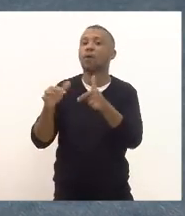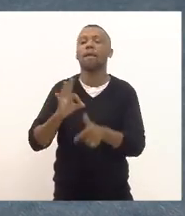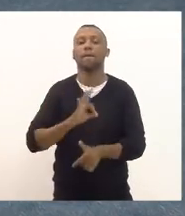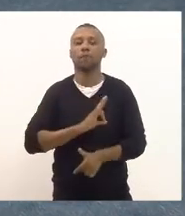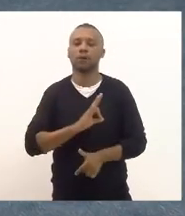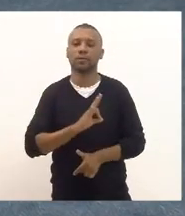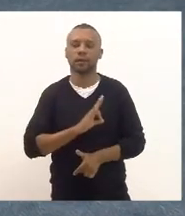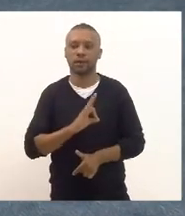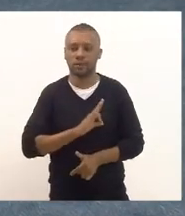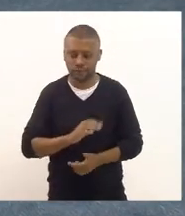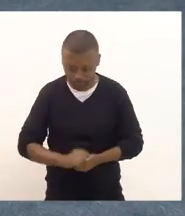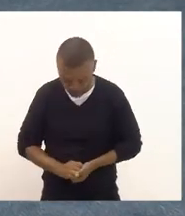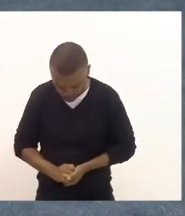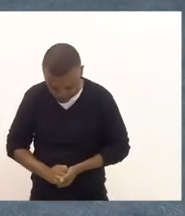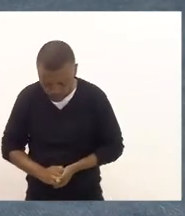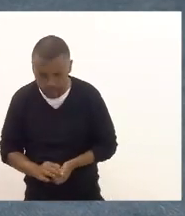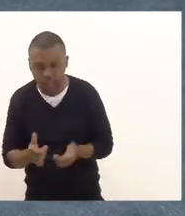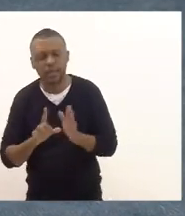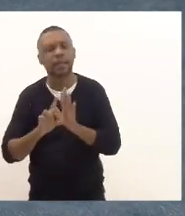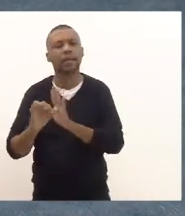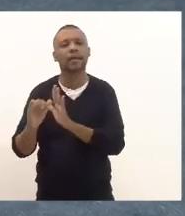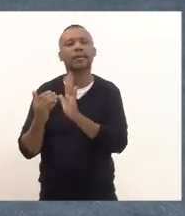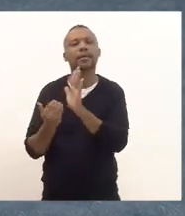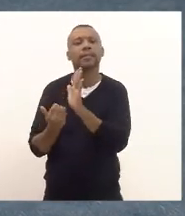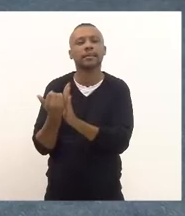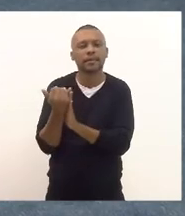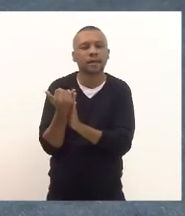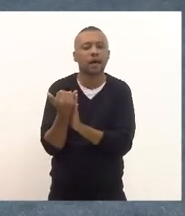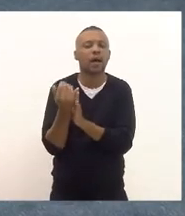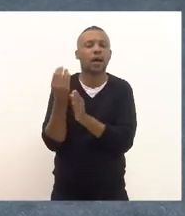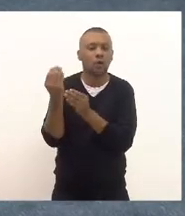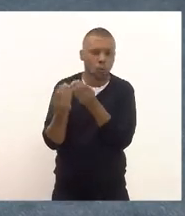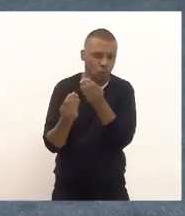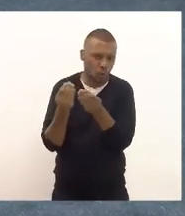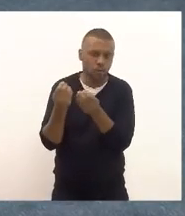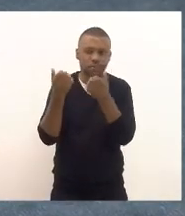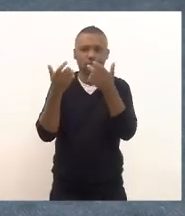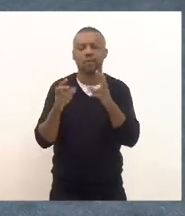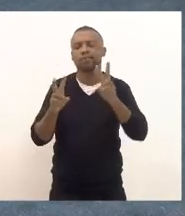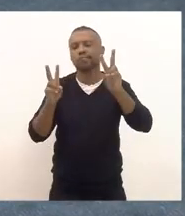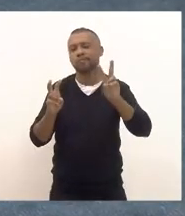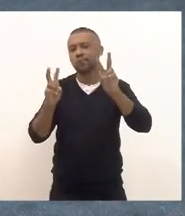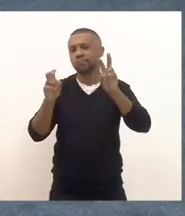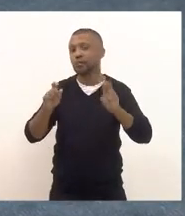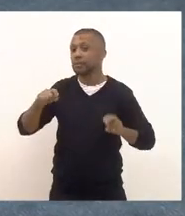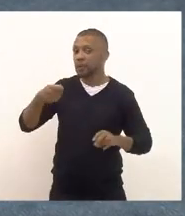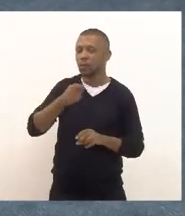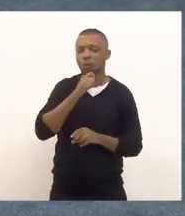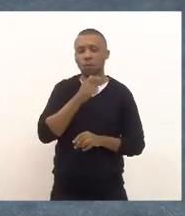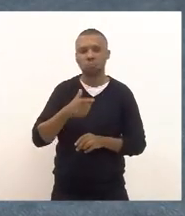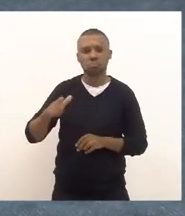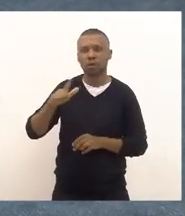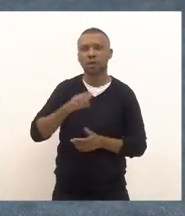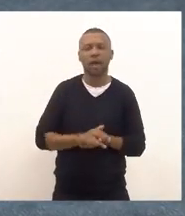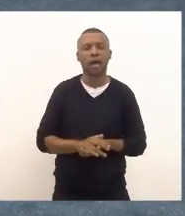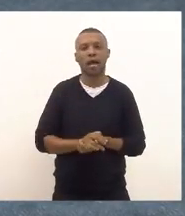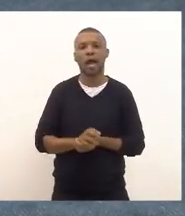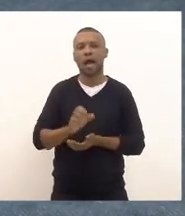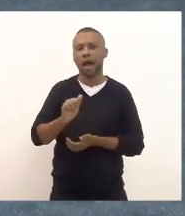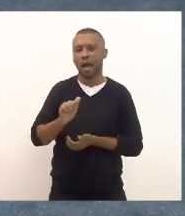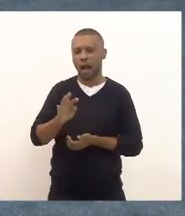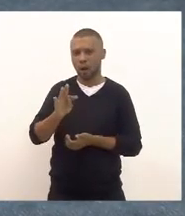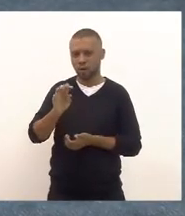policiais essa lei inicialmente era chamada com um termo que não existe mais que era out e